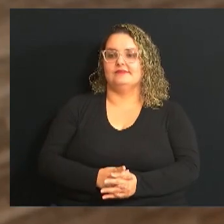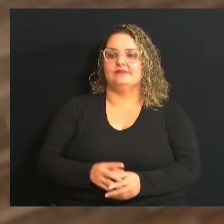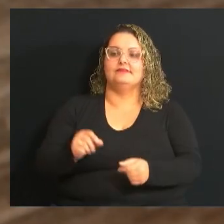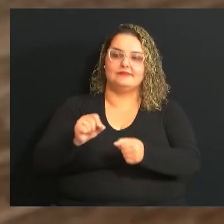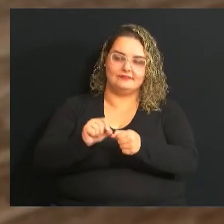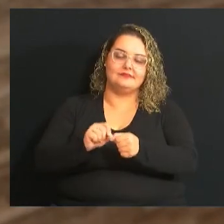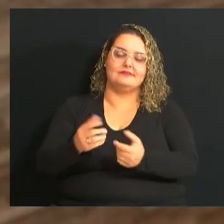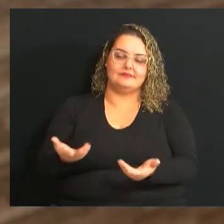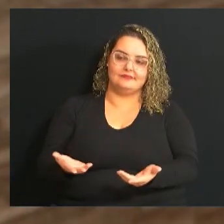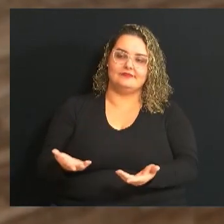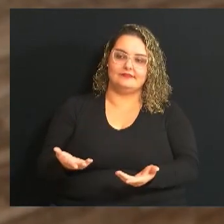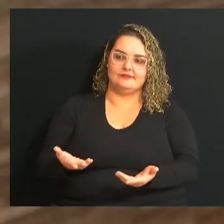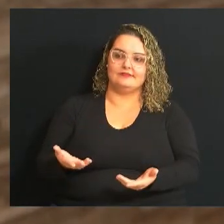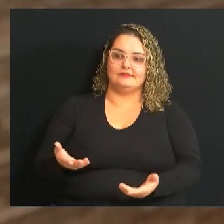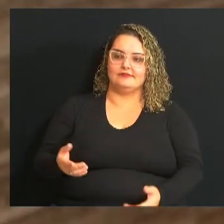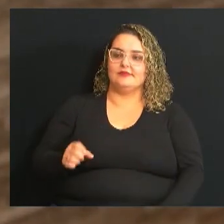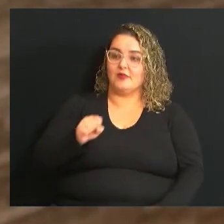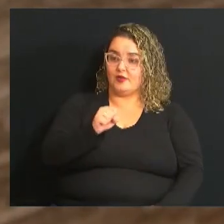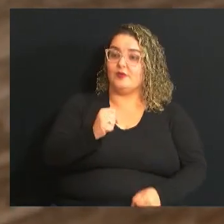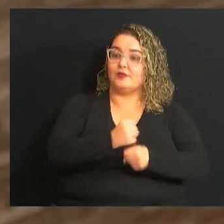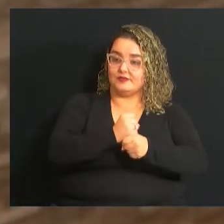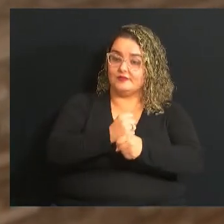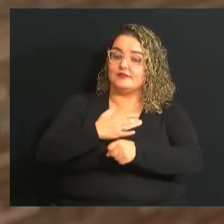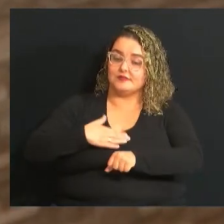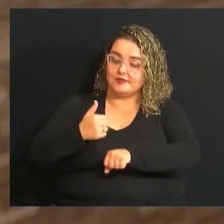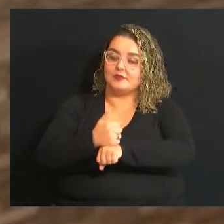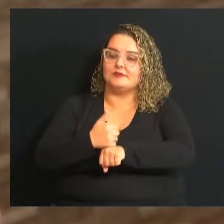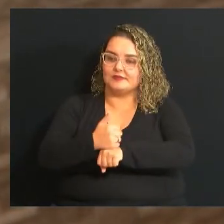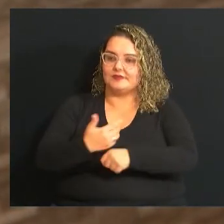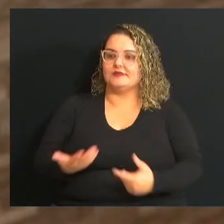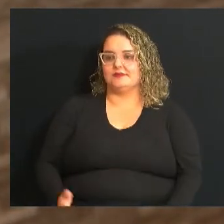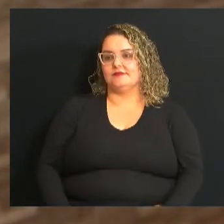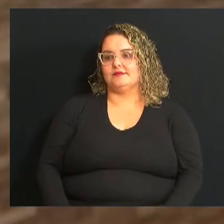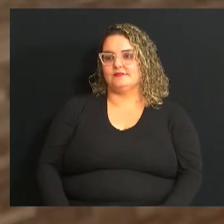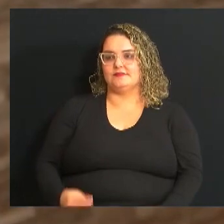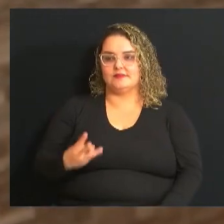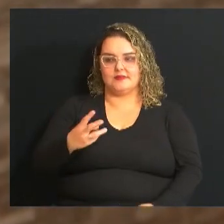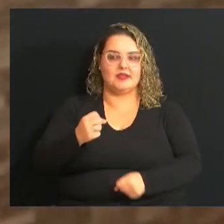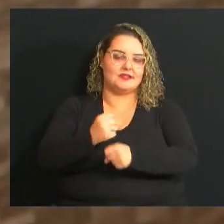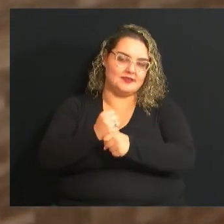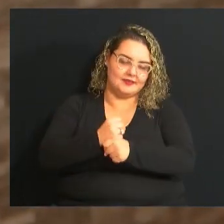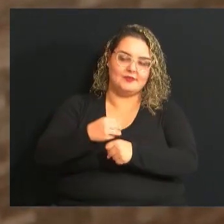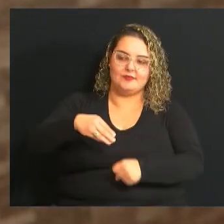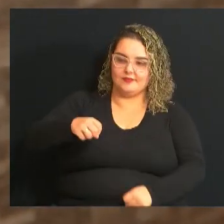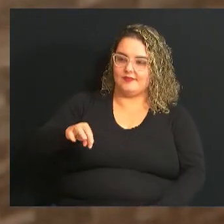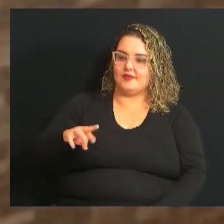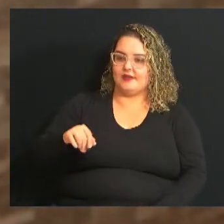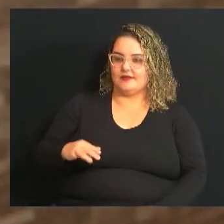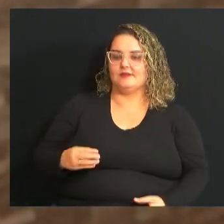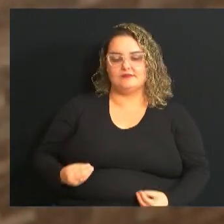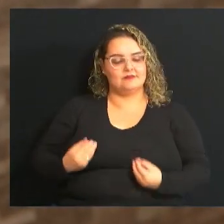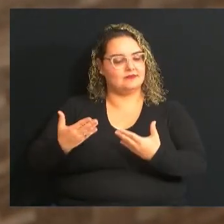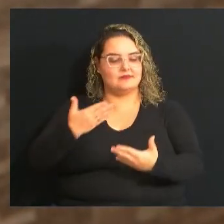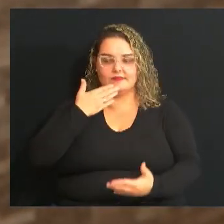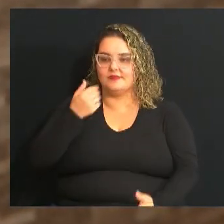no próprio estabelecimento? As regras mudam, os cuidados são outros ou não? Sempre a mesma coisa?